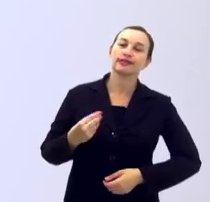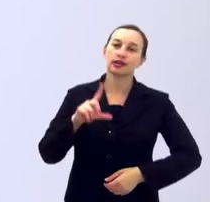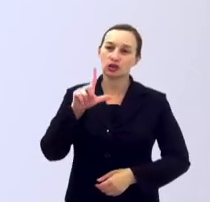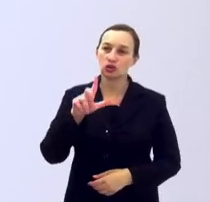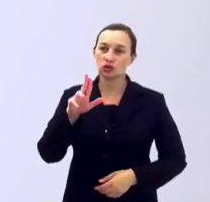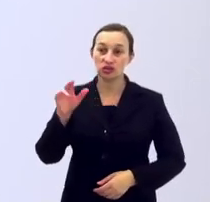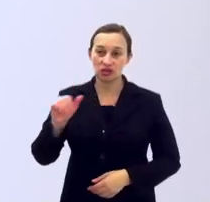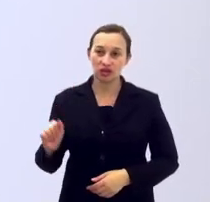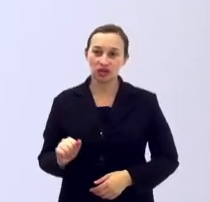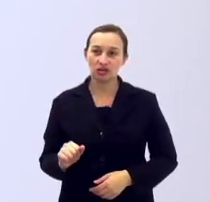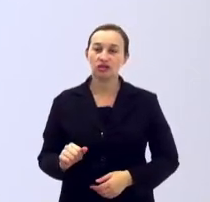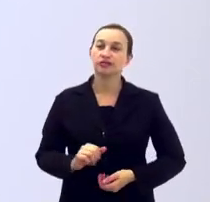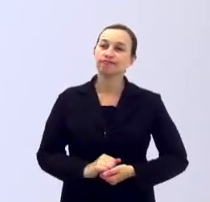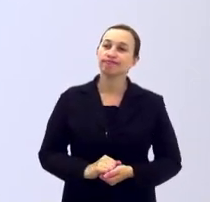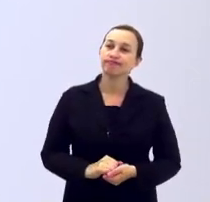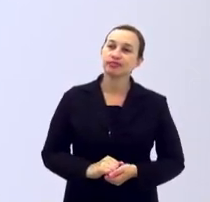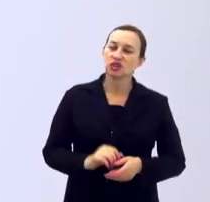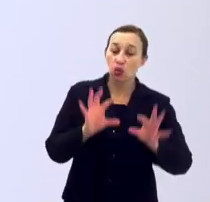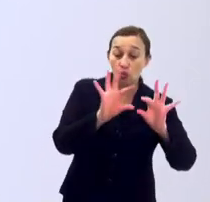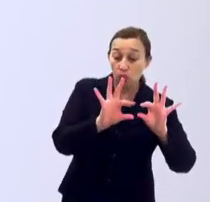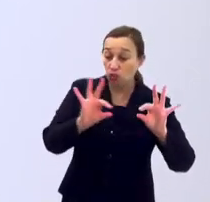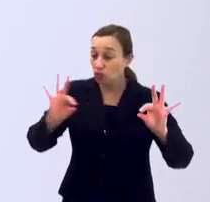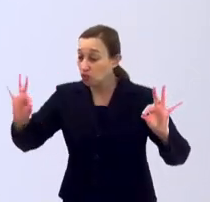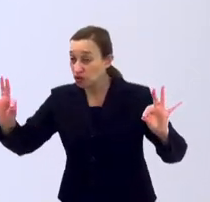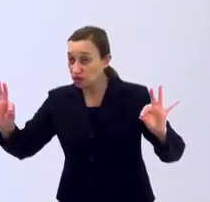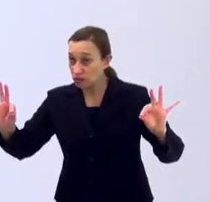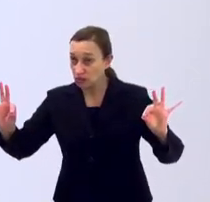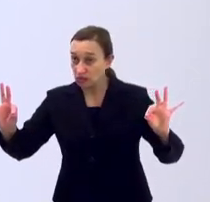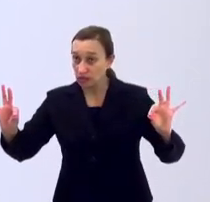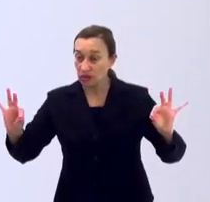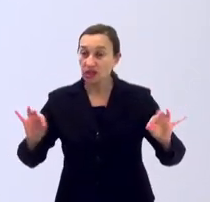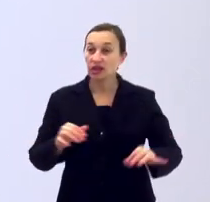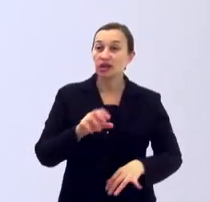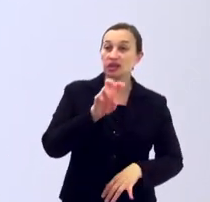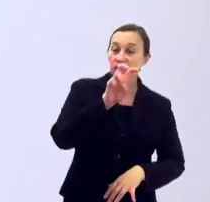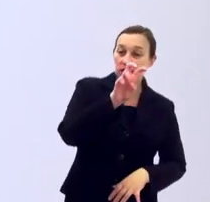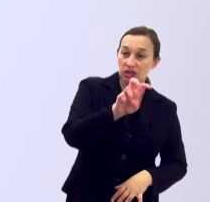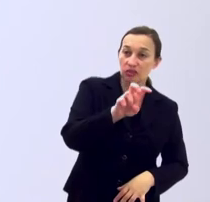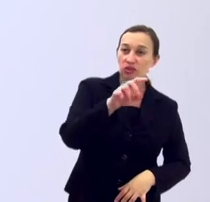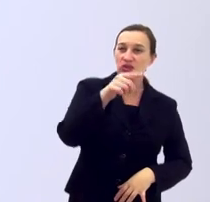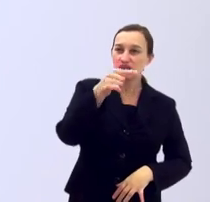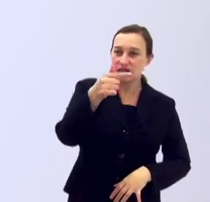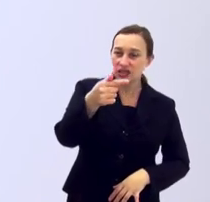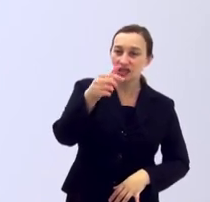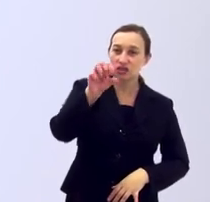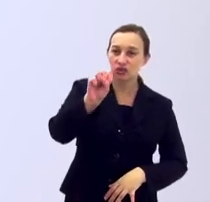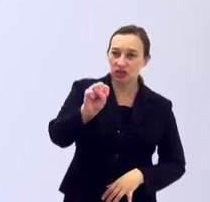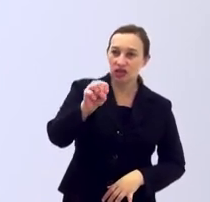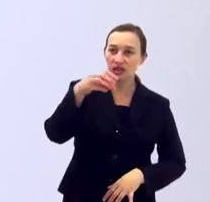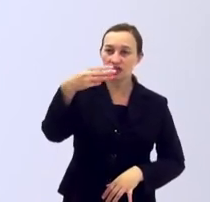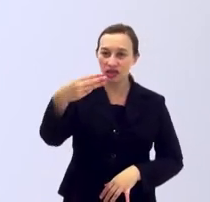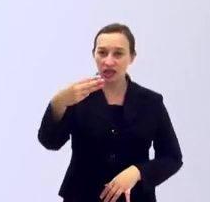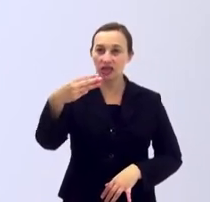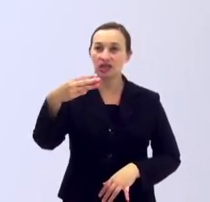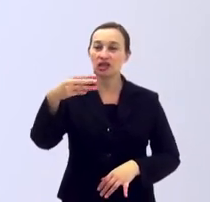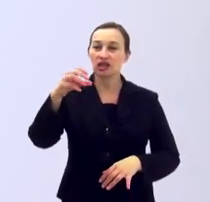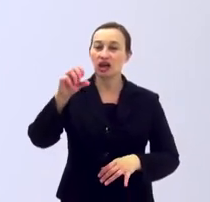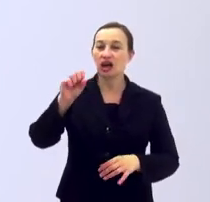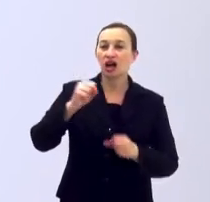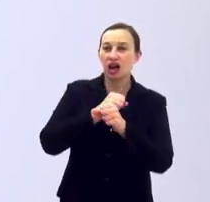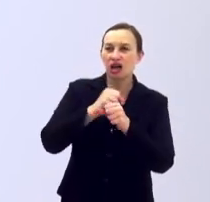Sobrevivência? É sobrevivência. Tem um fio condutor. Há 5.783 anos, desde a criação do